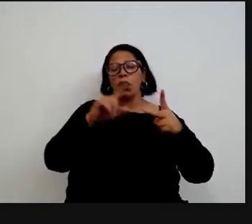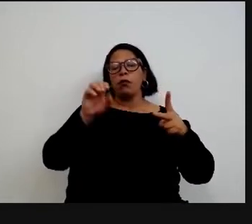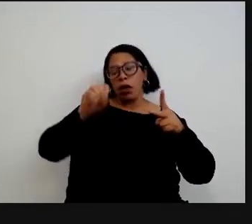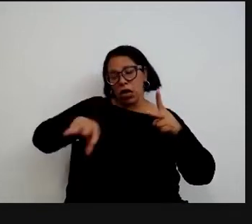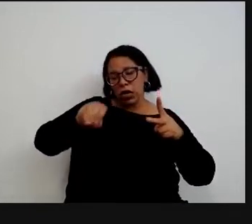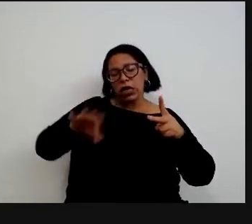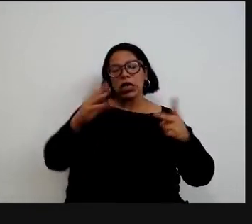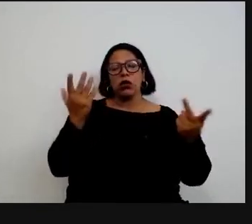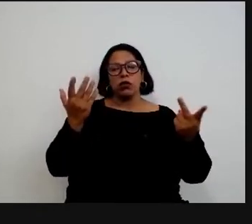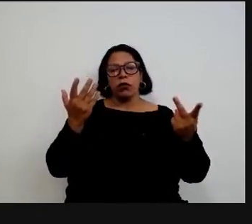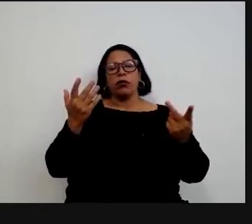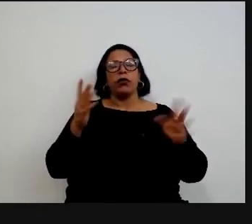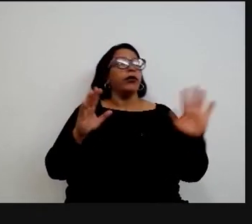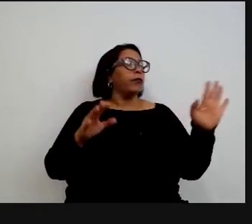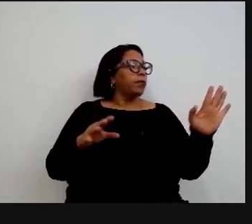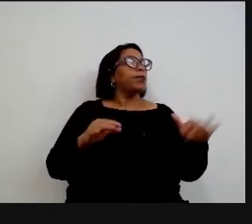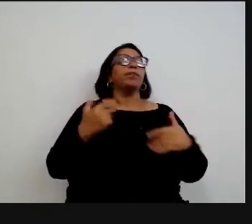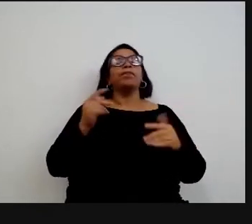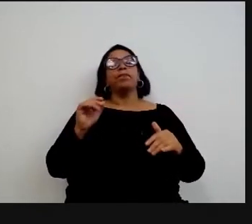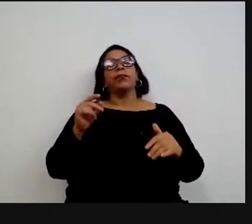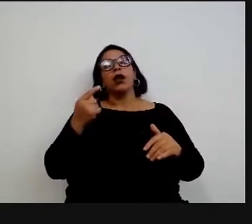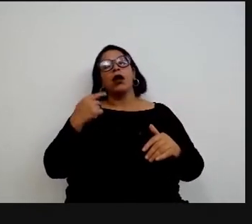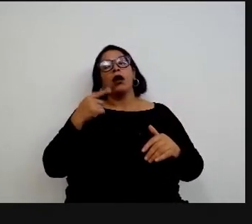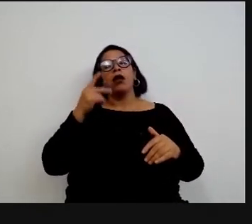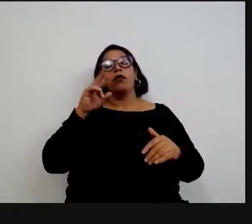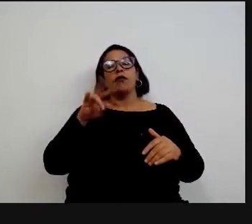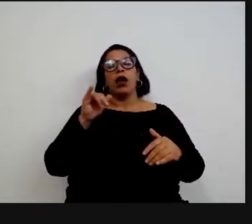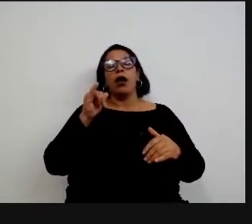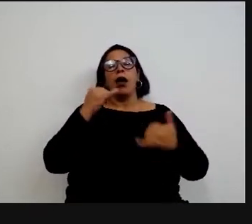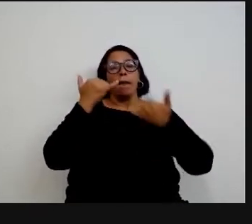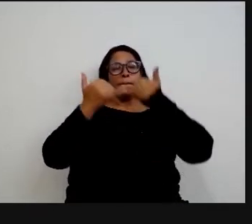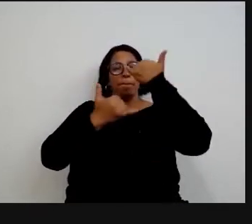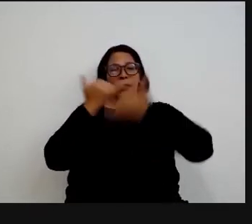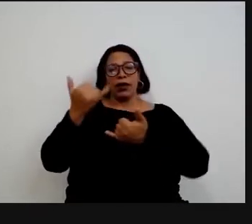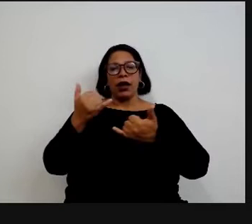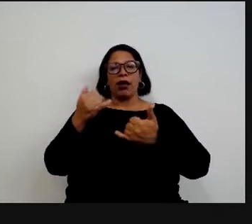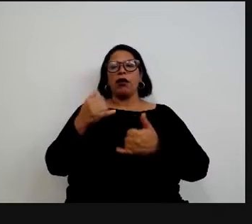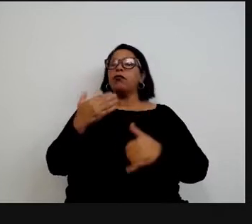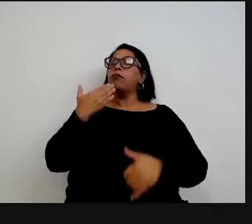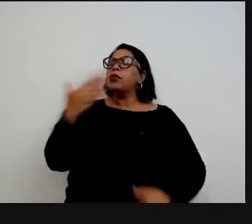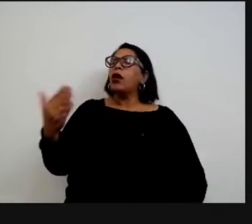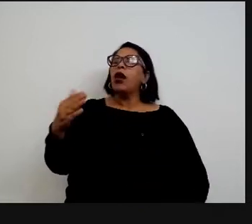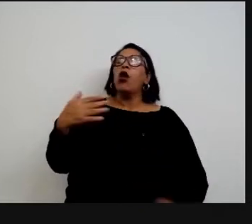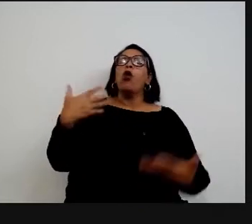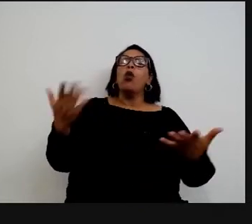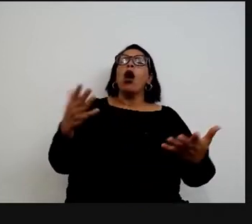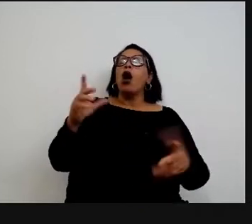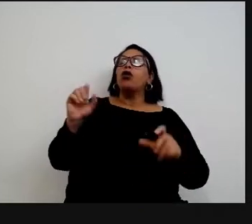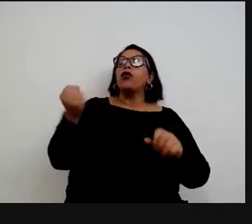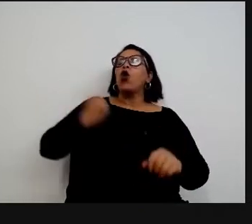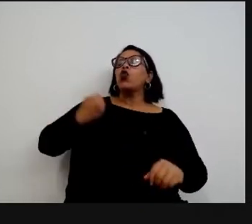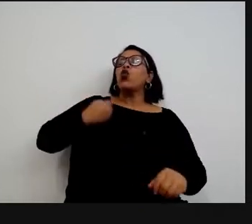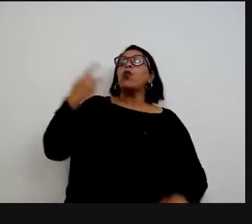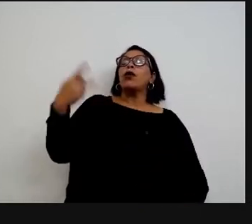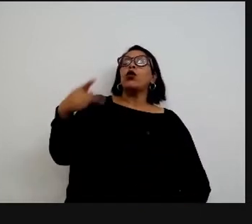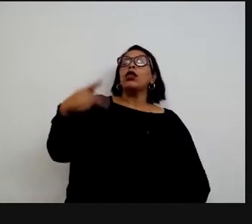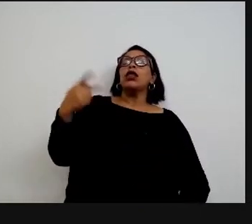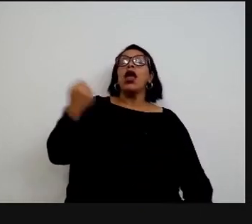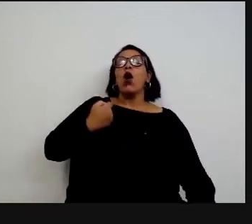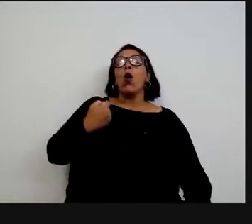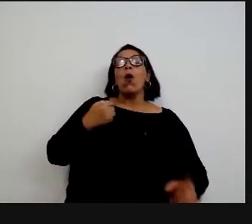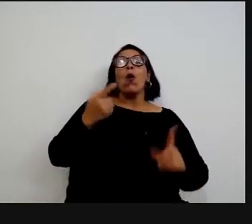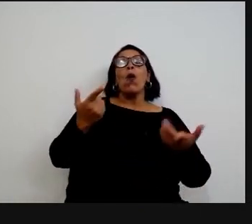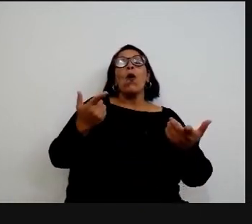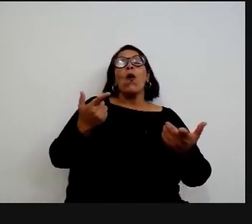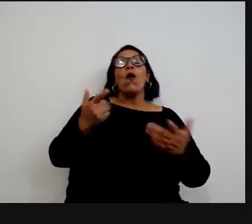Desculpa. Então, eu vou até brincar com ele, né? Antes a gente pediu o cartão de visita, daqui a um dia a gente vai falar assim, me dê seu algoritmo aí para a gente entender quem é